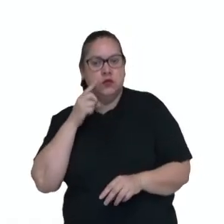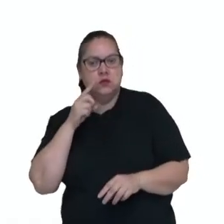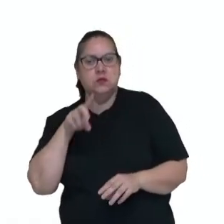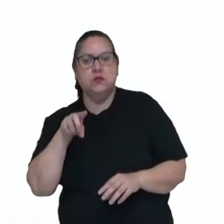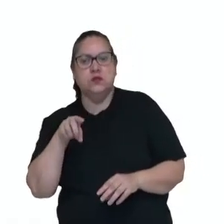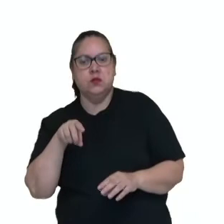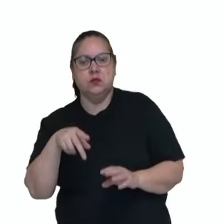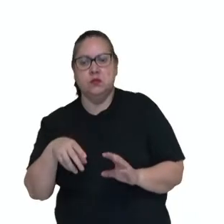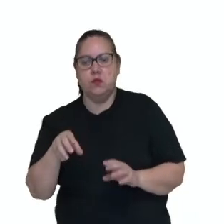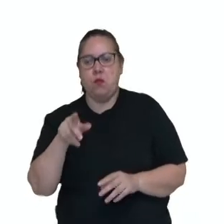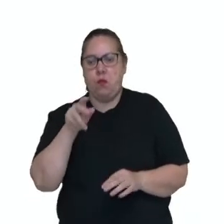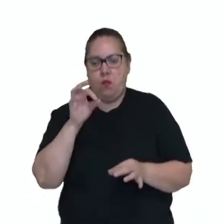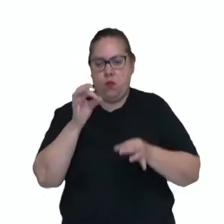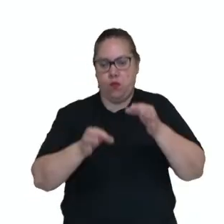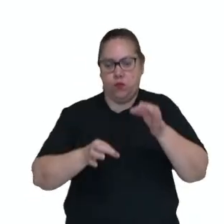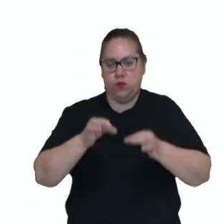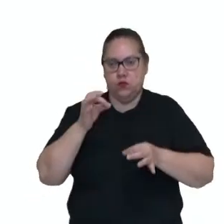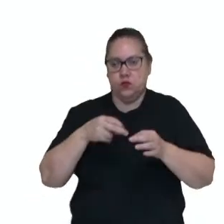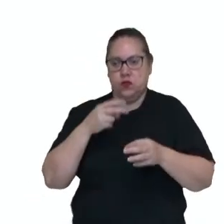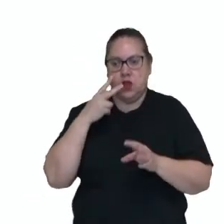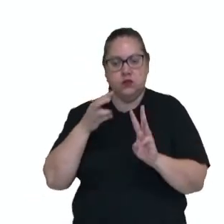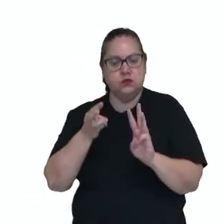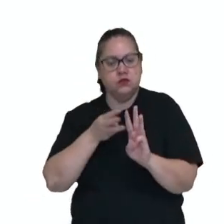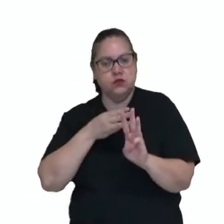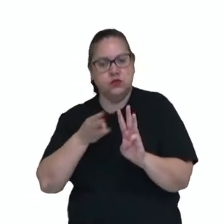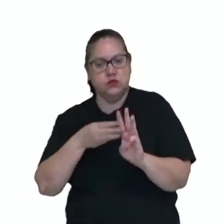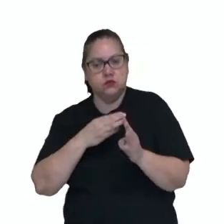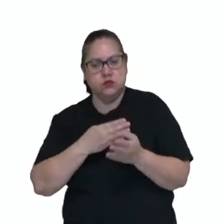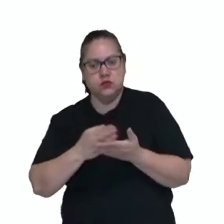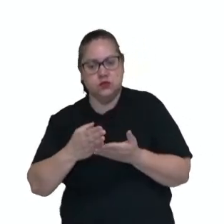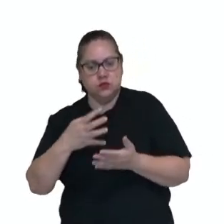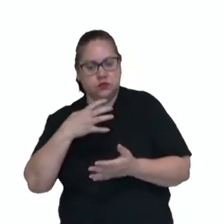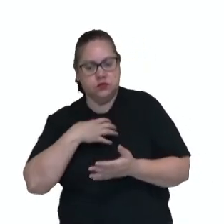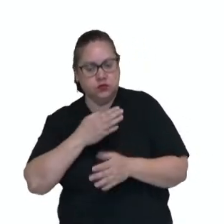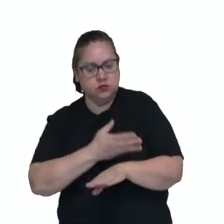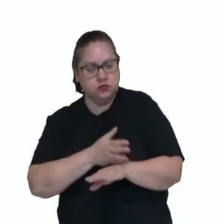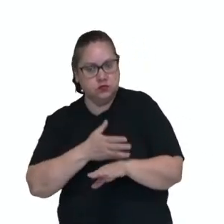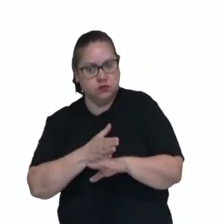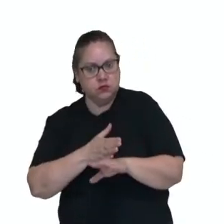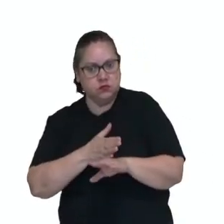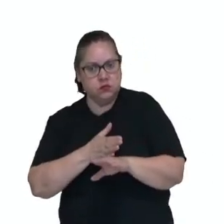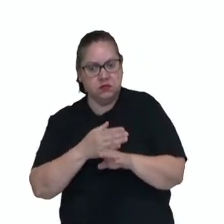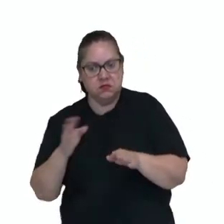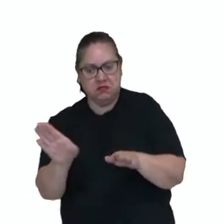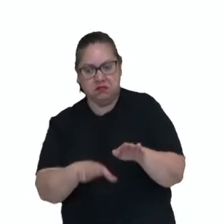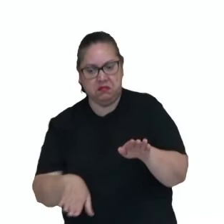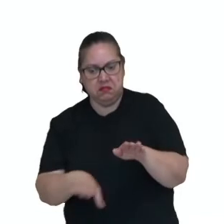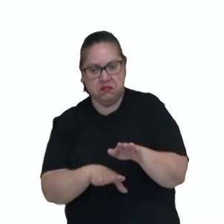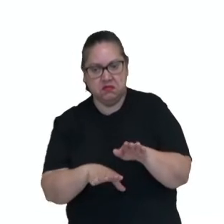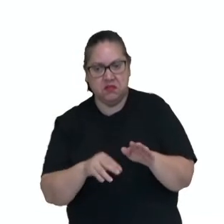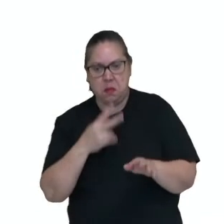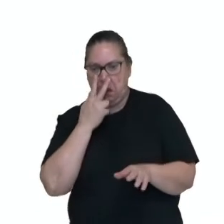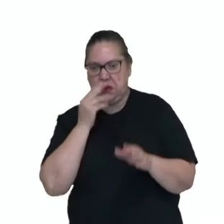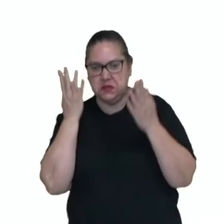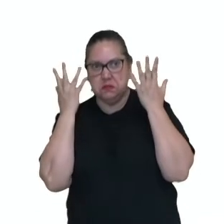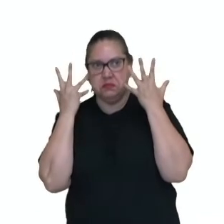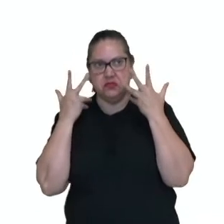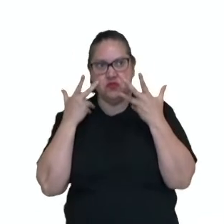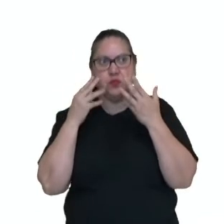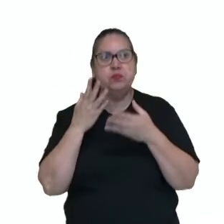seja, os portugueses julgaram os indígenas a partir de seus hábitos, considerando eles inferiores e selvagens.